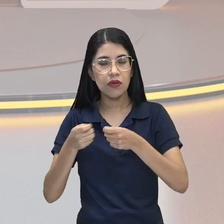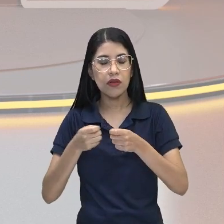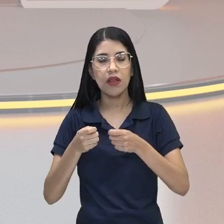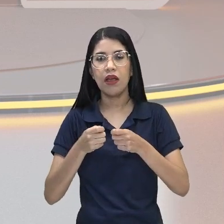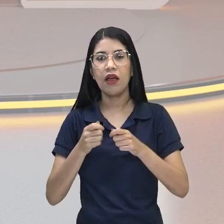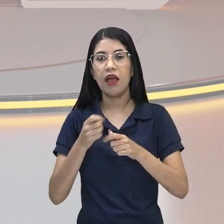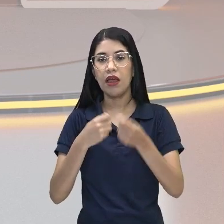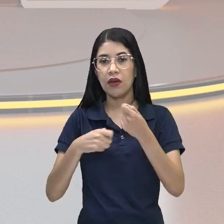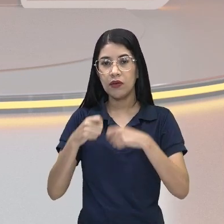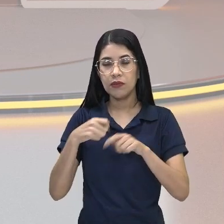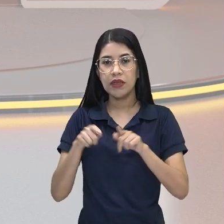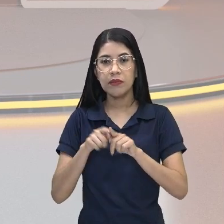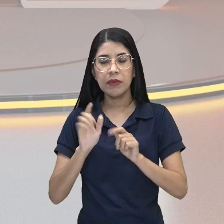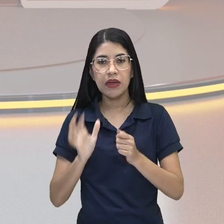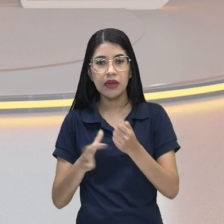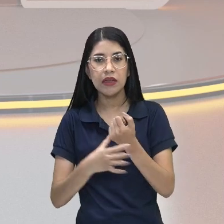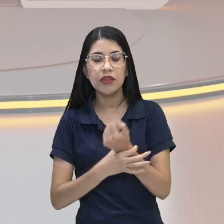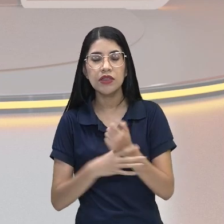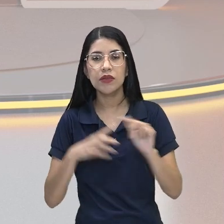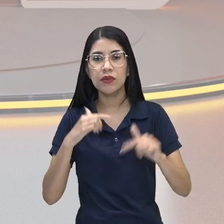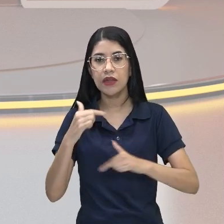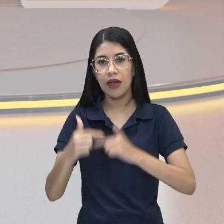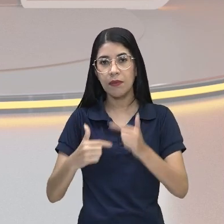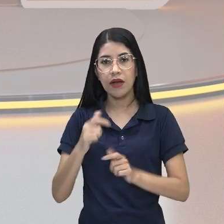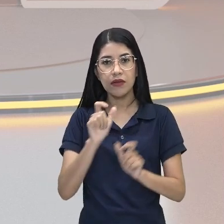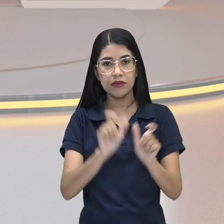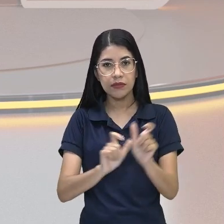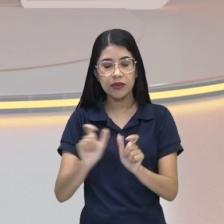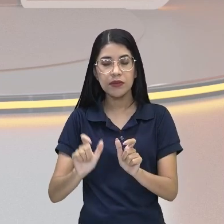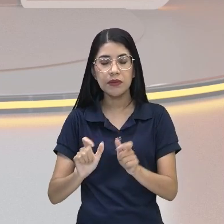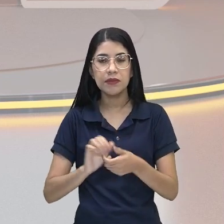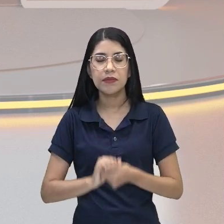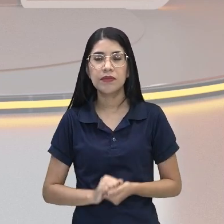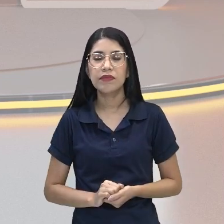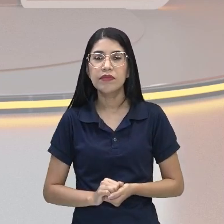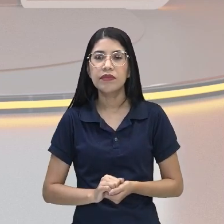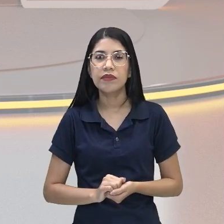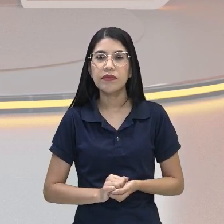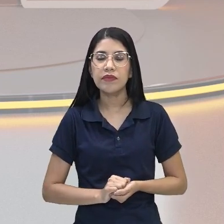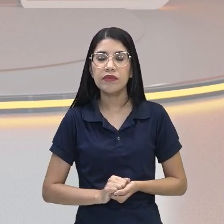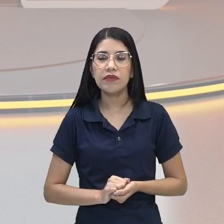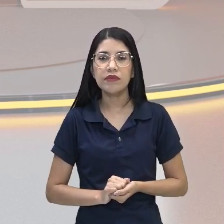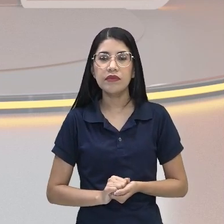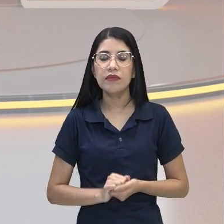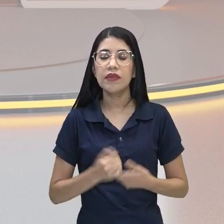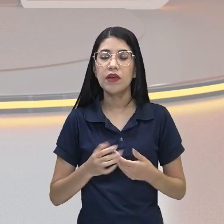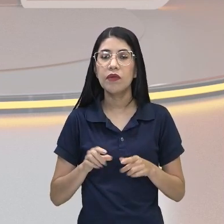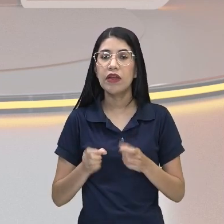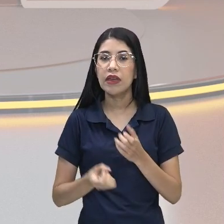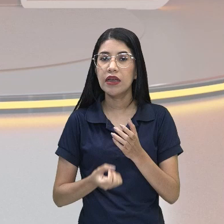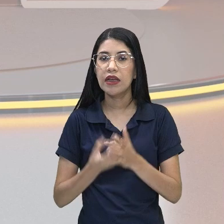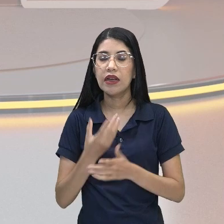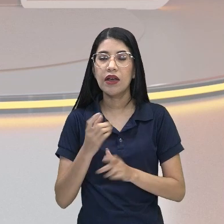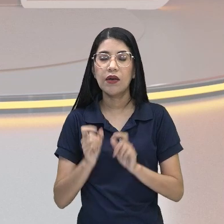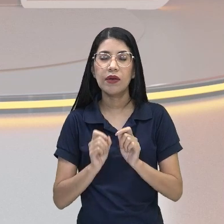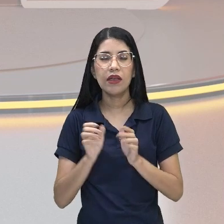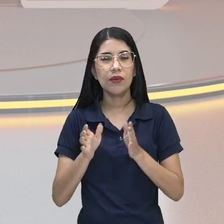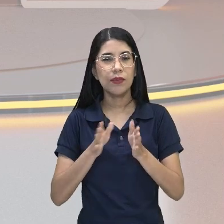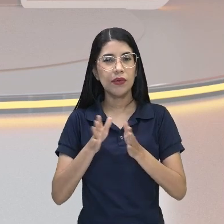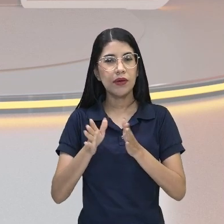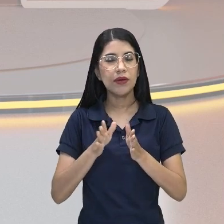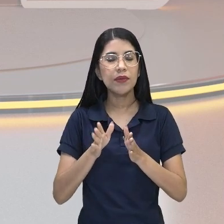emprego. O Keynes vai surgir exatamente ali naquele período,